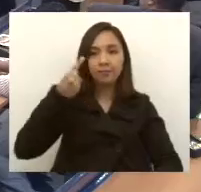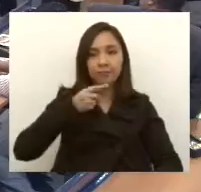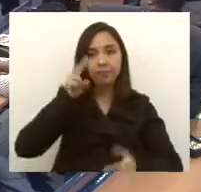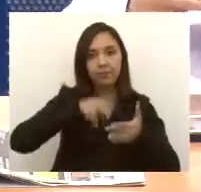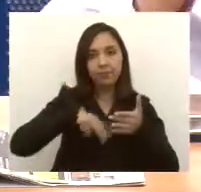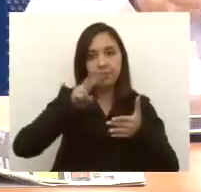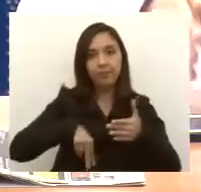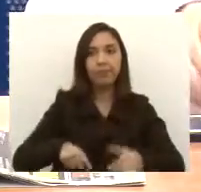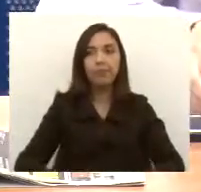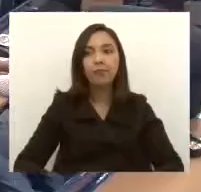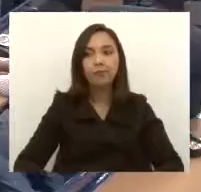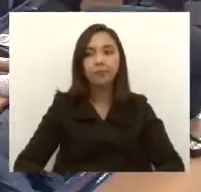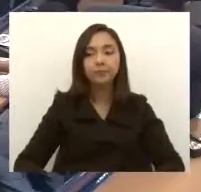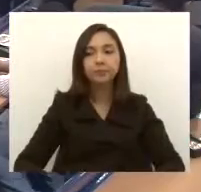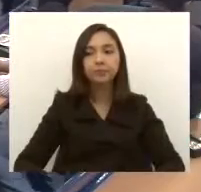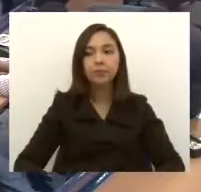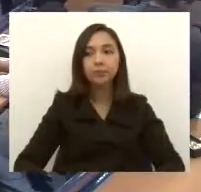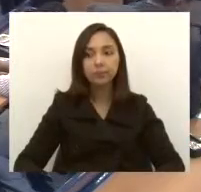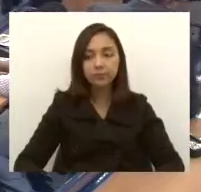leitura.